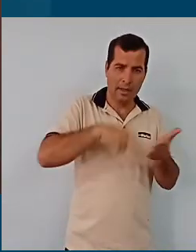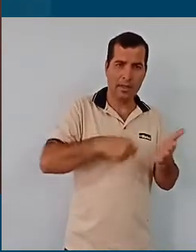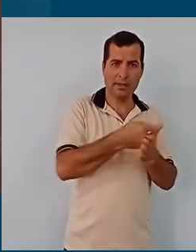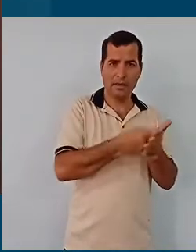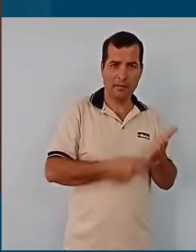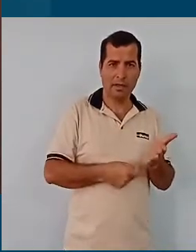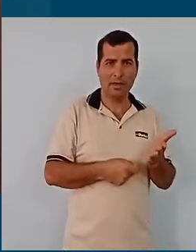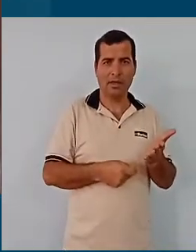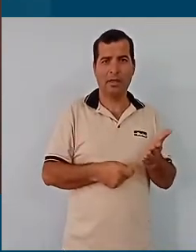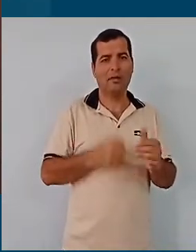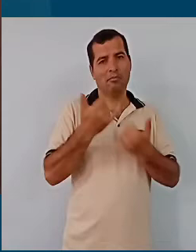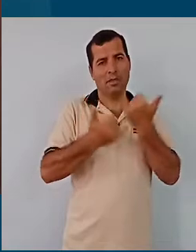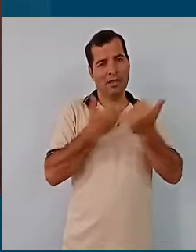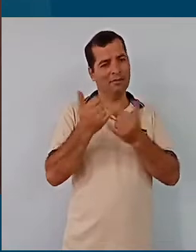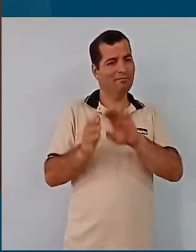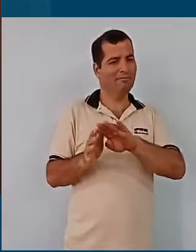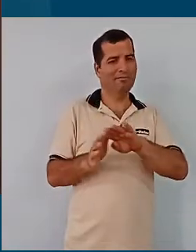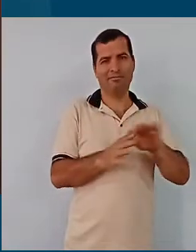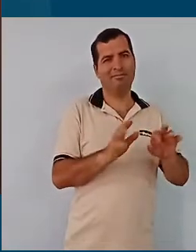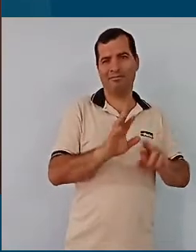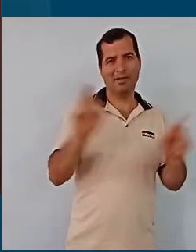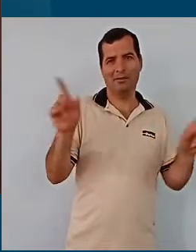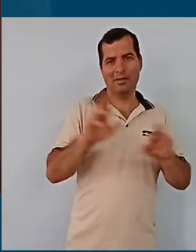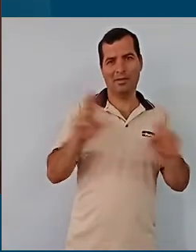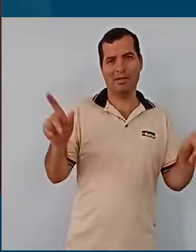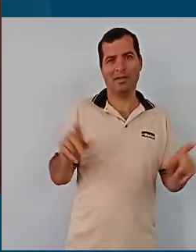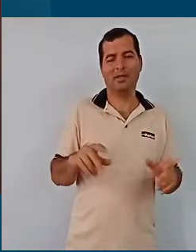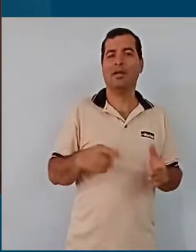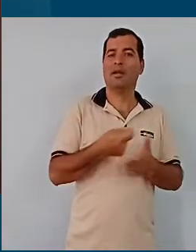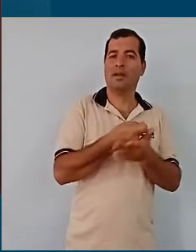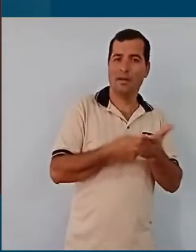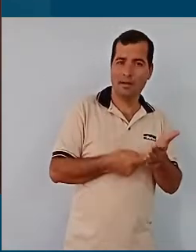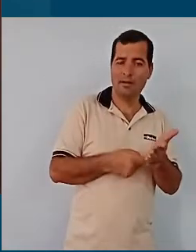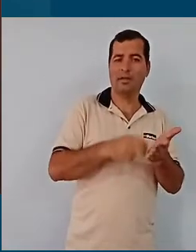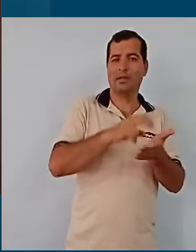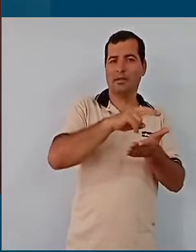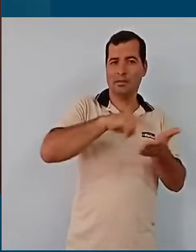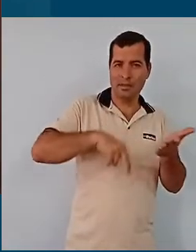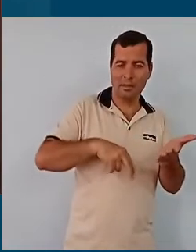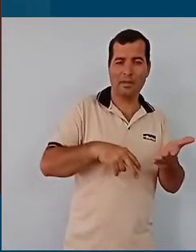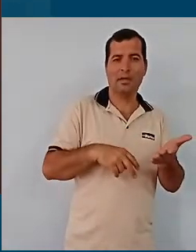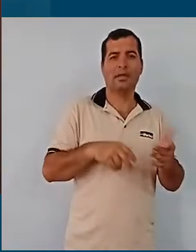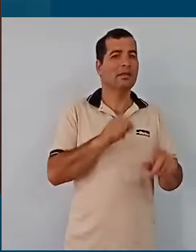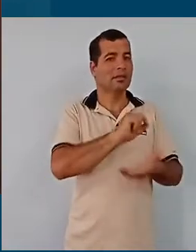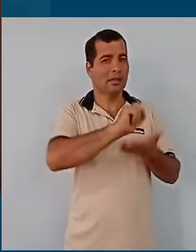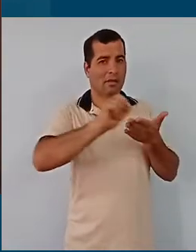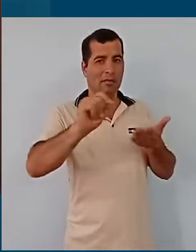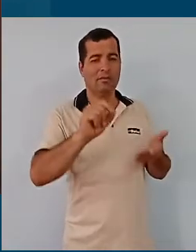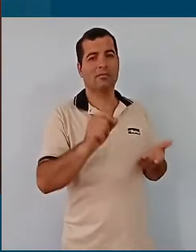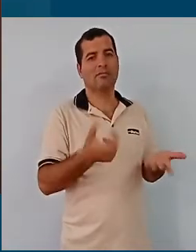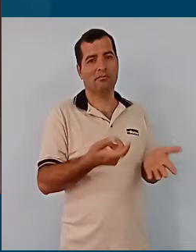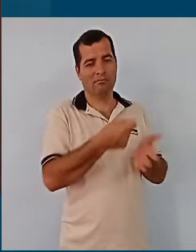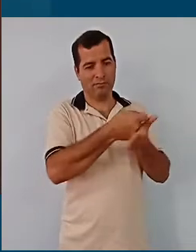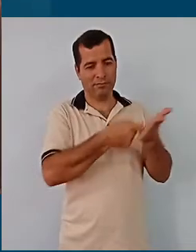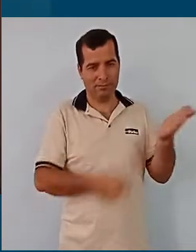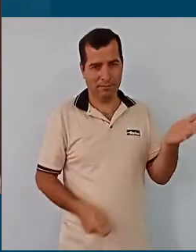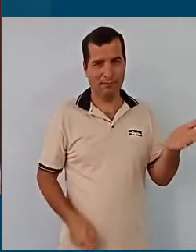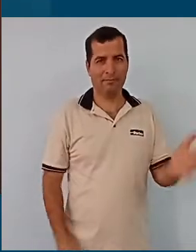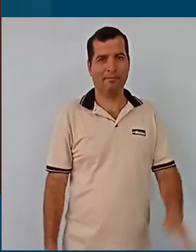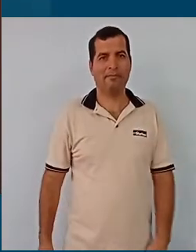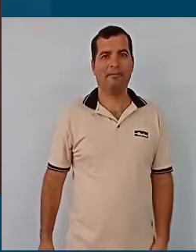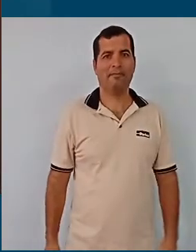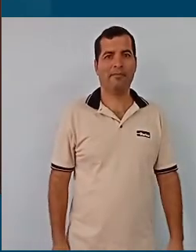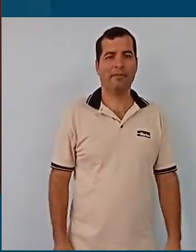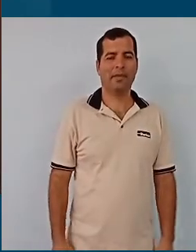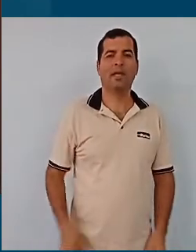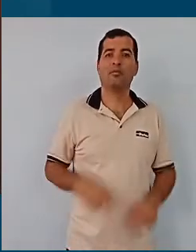lúdica. A gente ensina a criança a ler e escrever escrevendo textos, né? Então, e